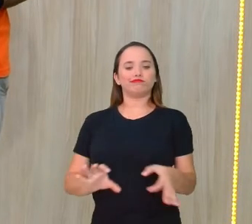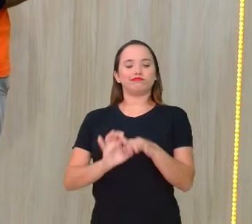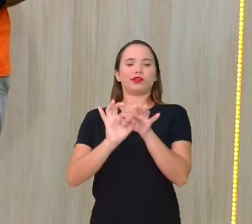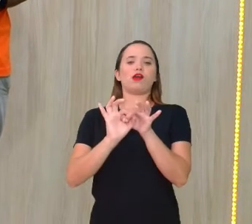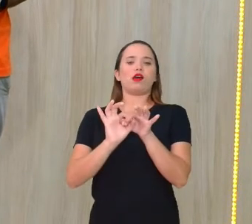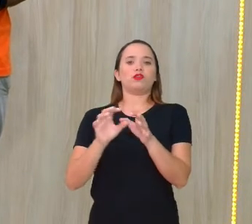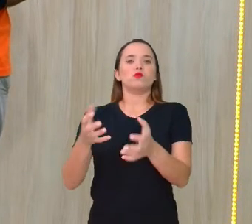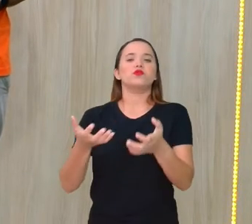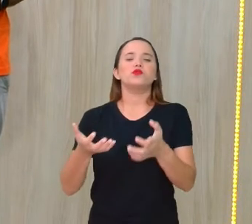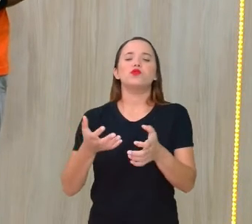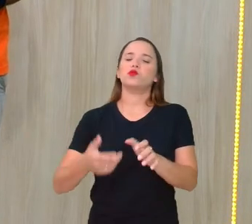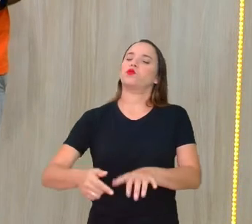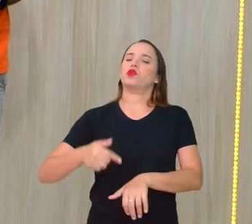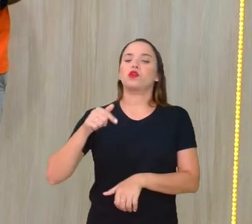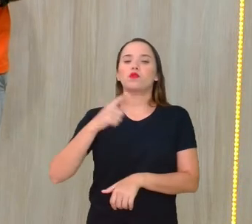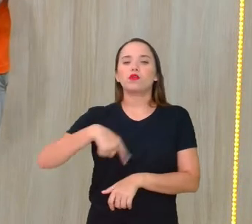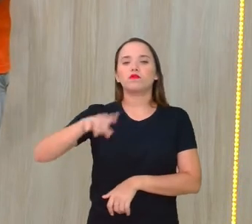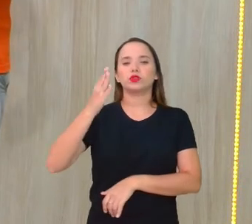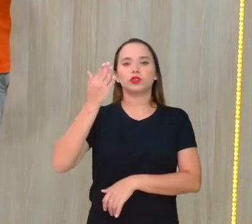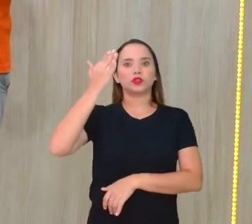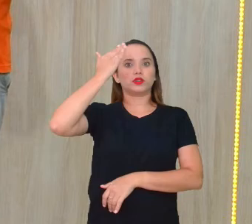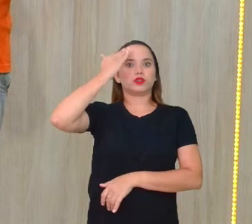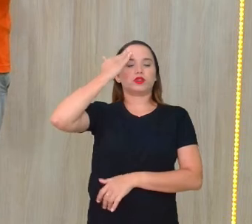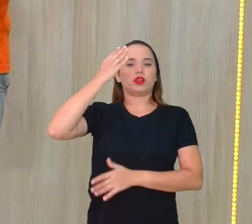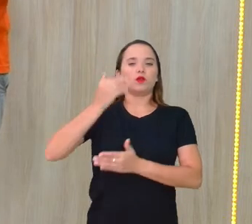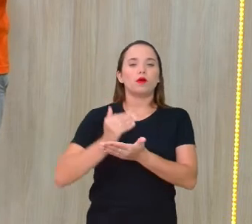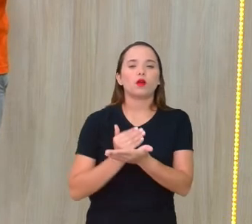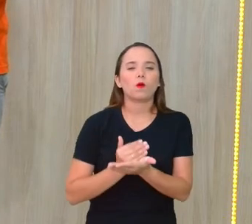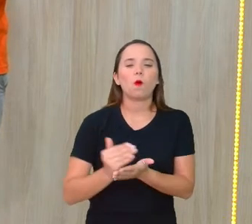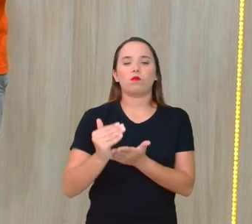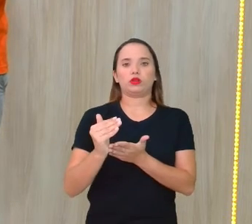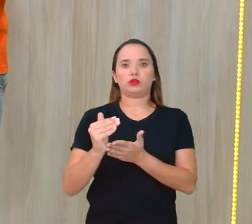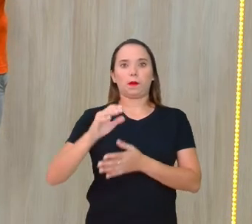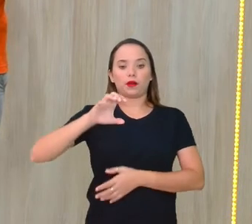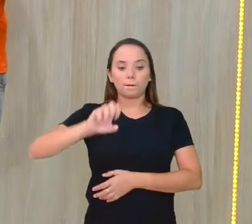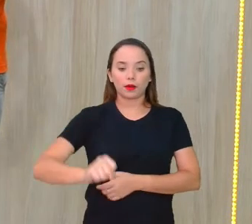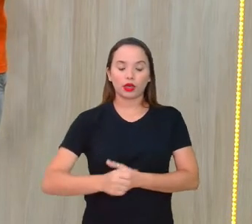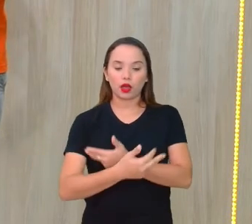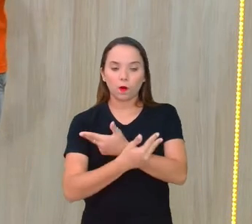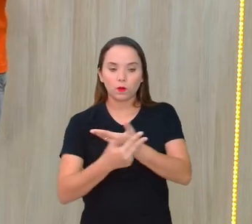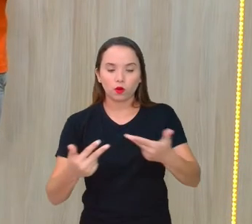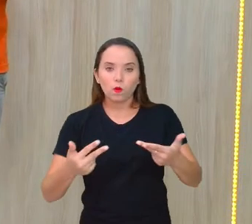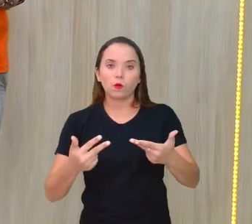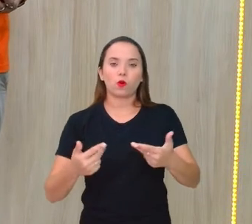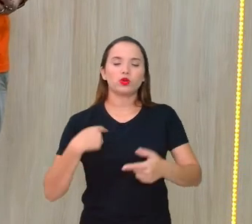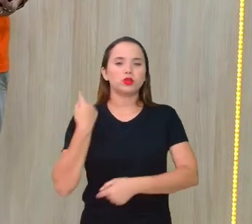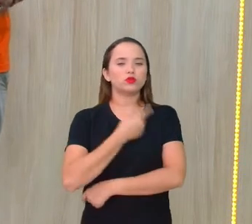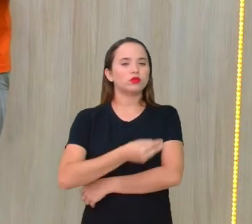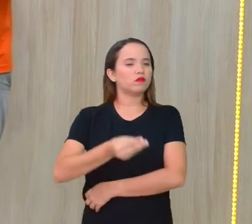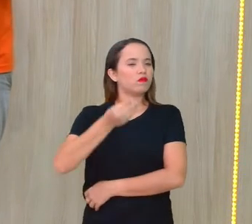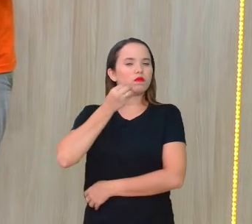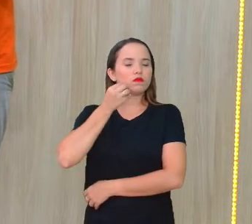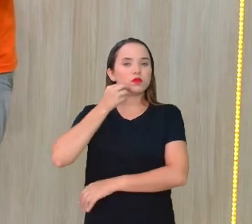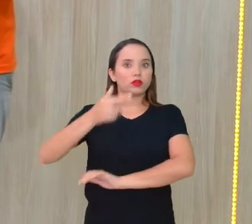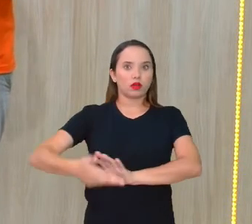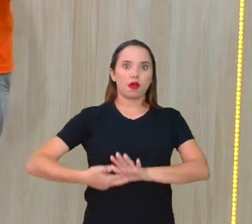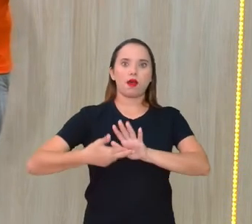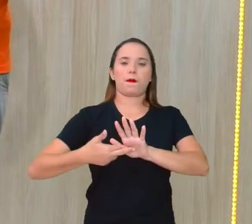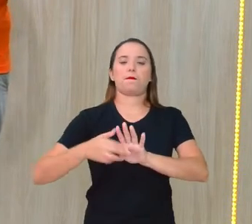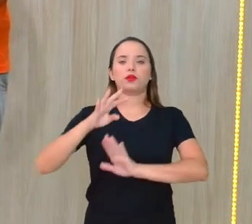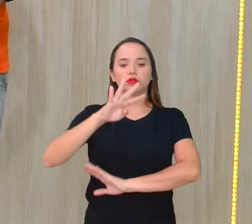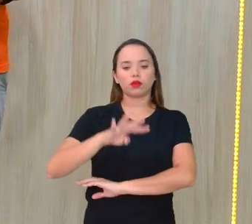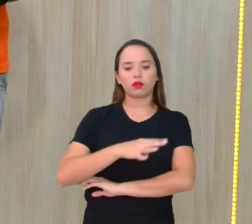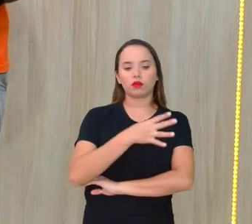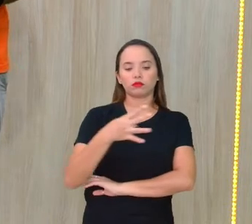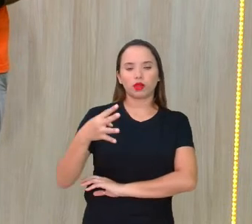fosse o pontapé inicial da gente. Pegar uma determinada situação e tentar representar em gráficos e